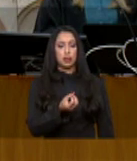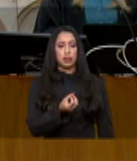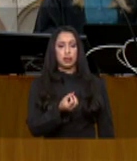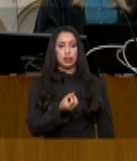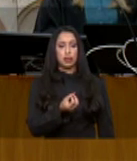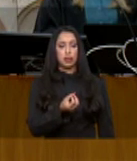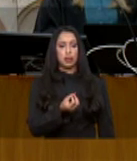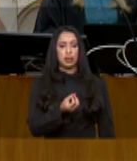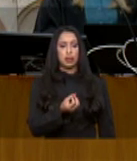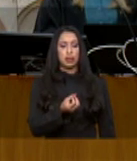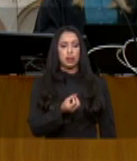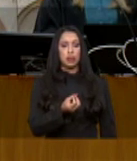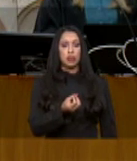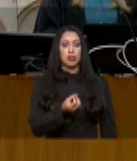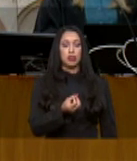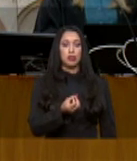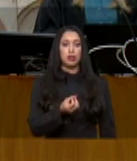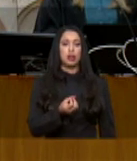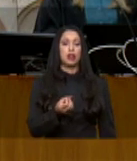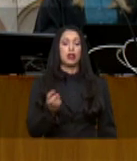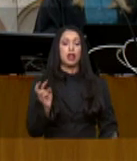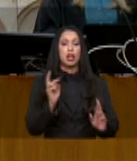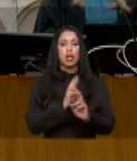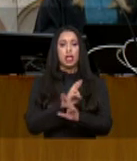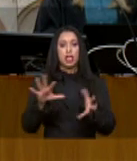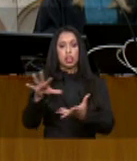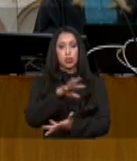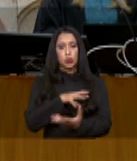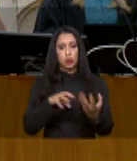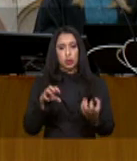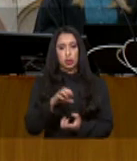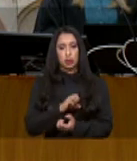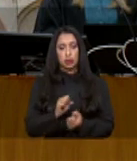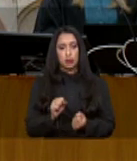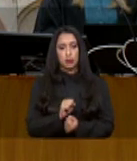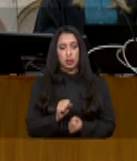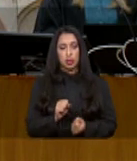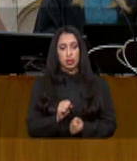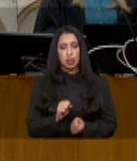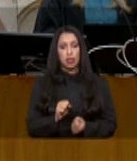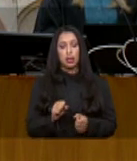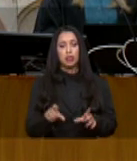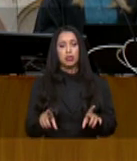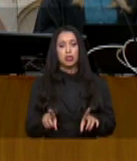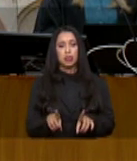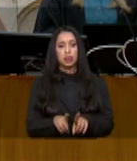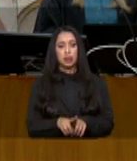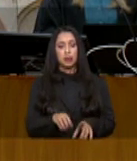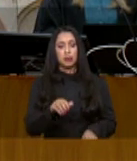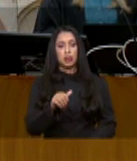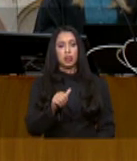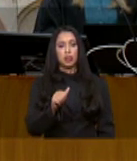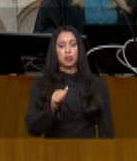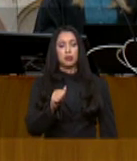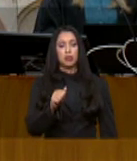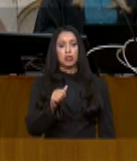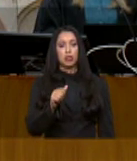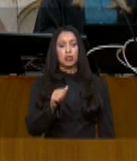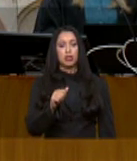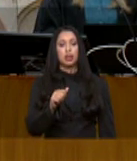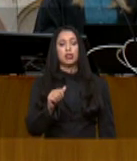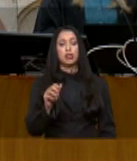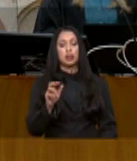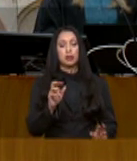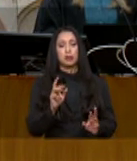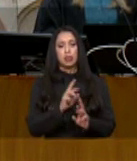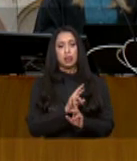requerente de Rede de Sustentabilidade, doutor André Rodolfo Lima, e também pela requerente de Rede de